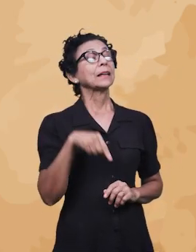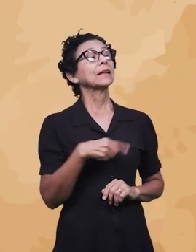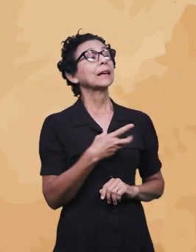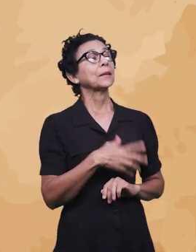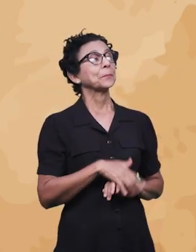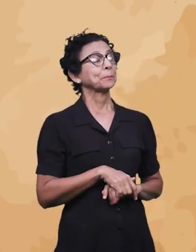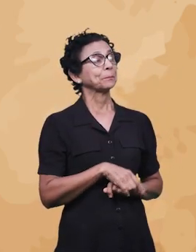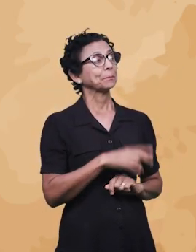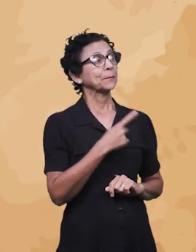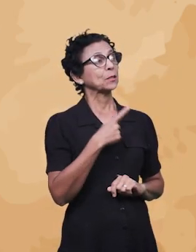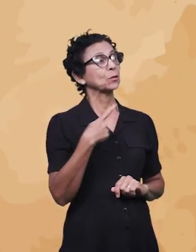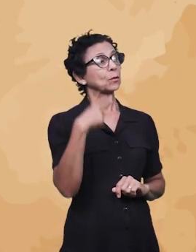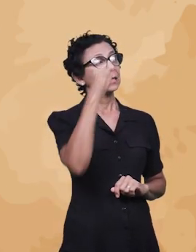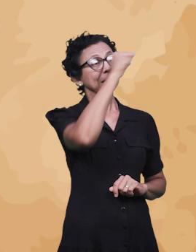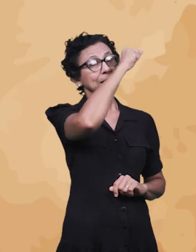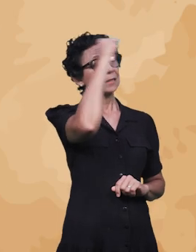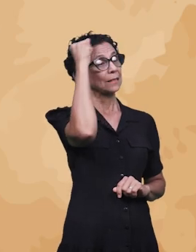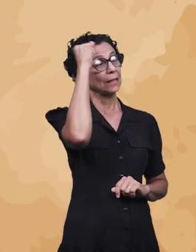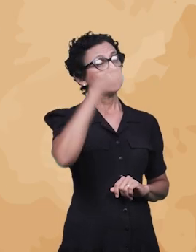começamos o programa